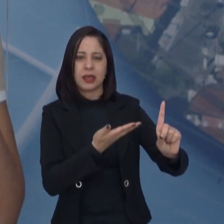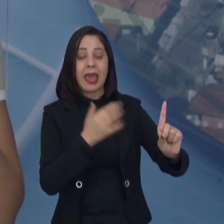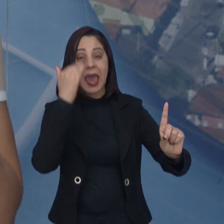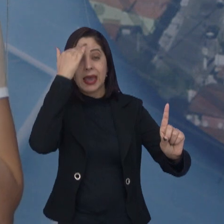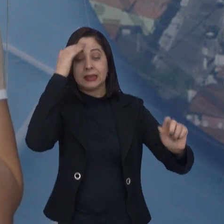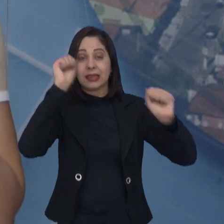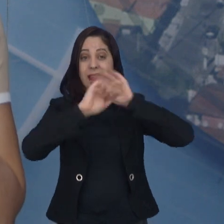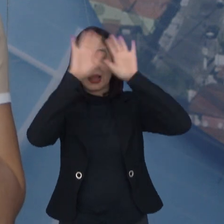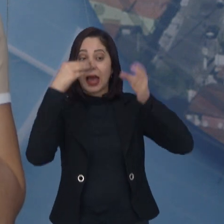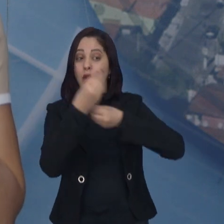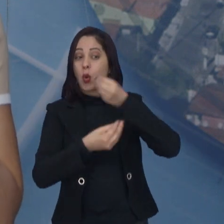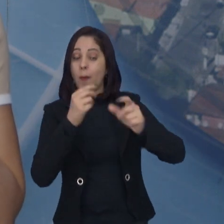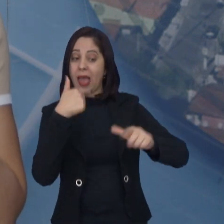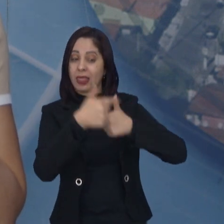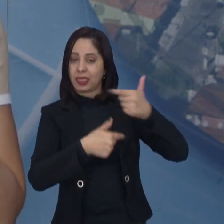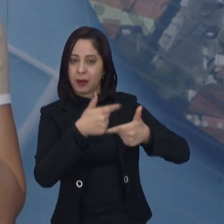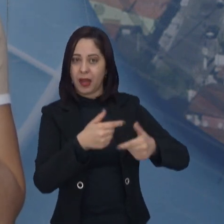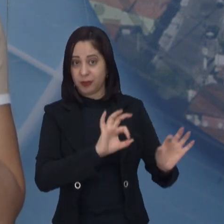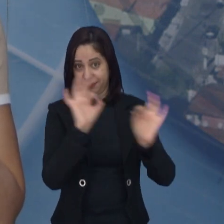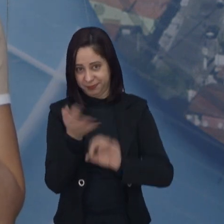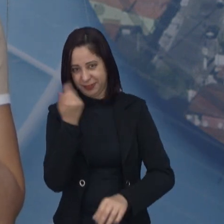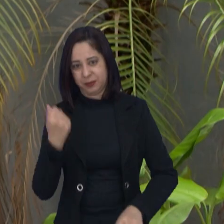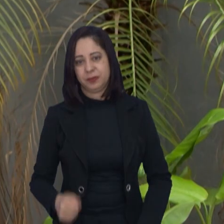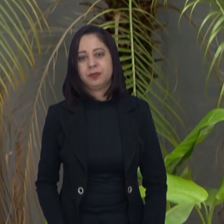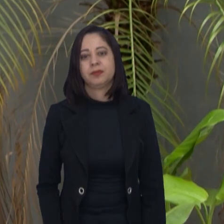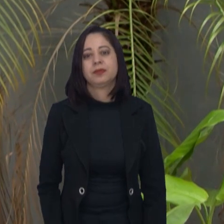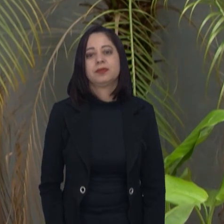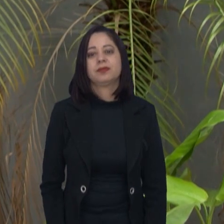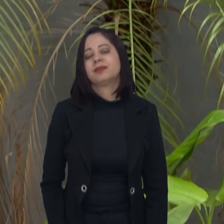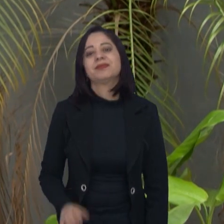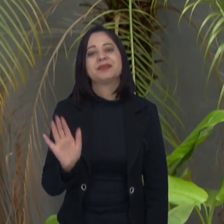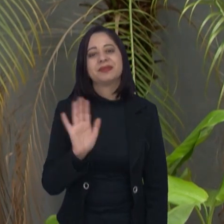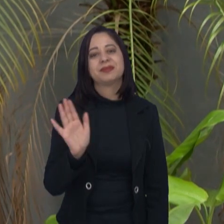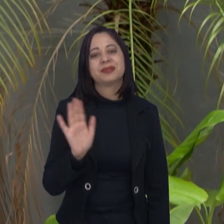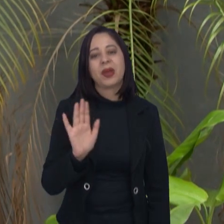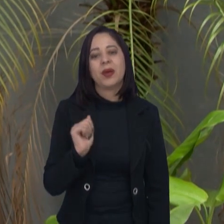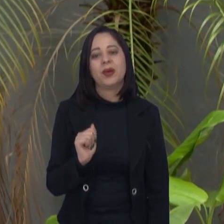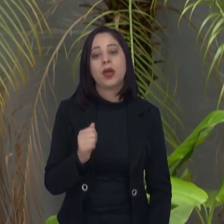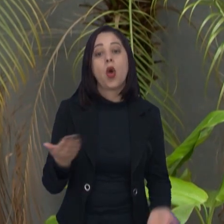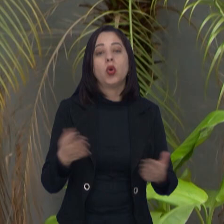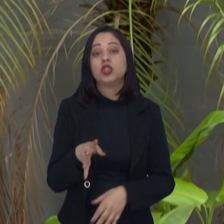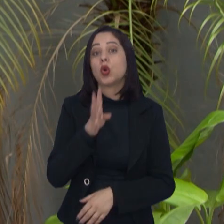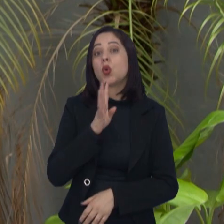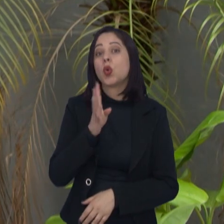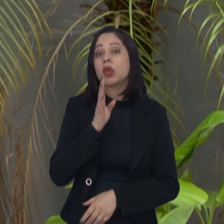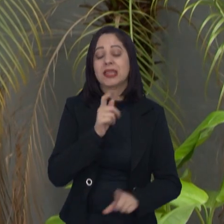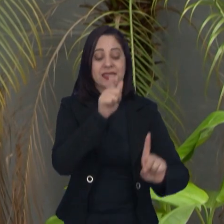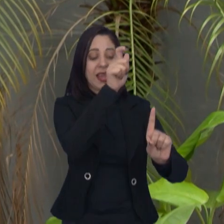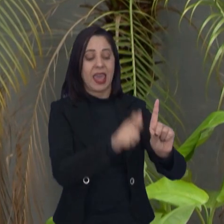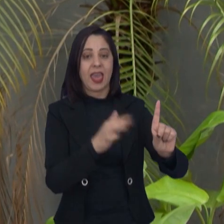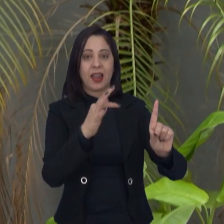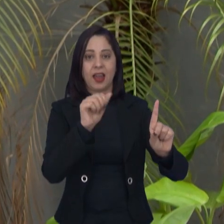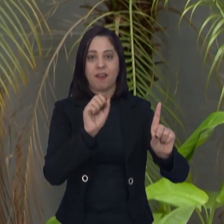realidade e o trabalho dela na prática. Vamos conferir? Oi, Dani! Hoje vamos conhecer a história de